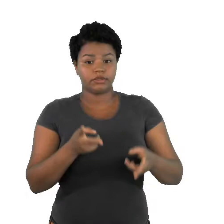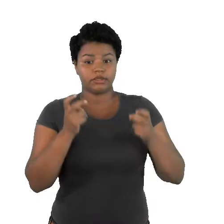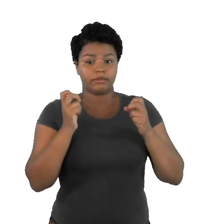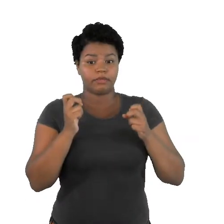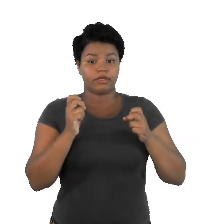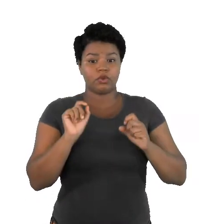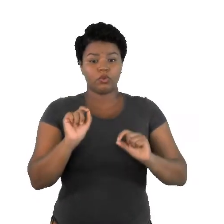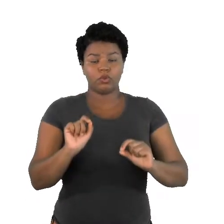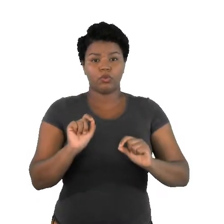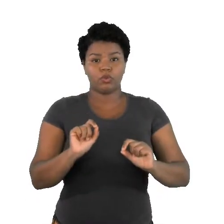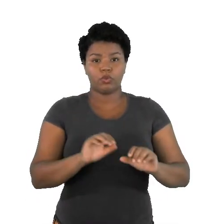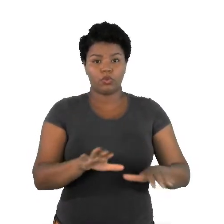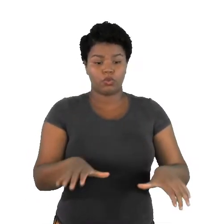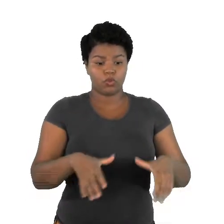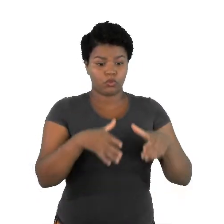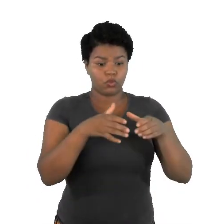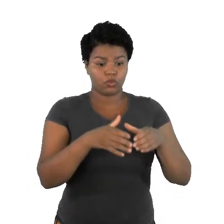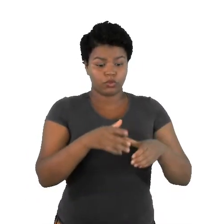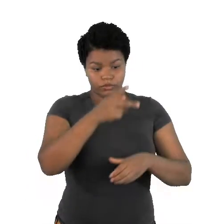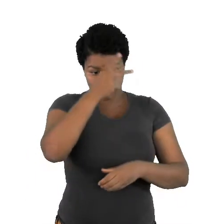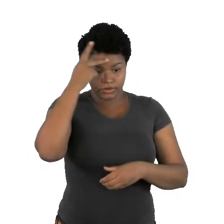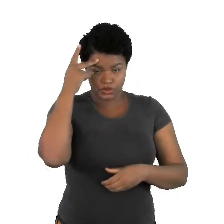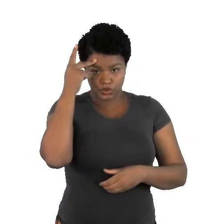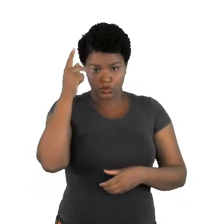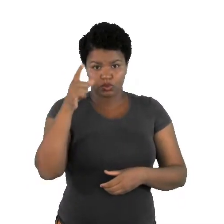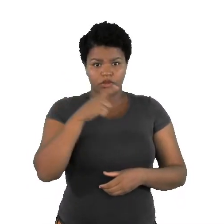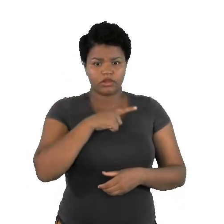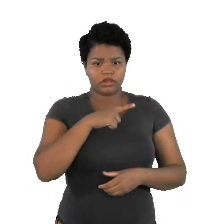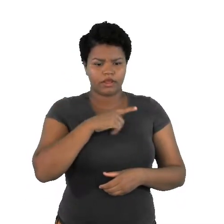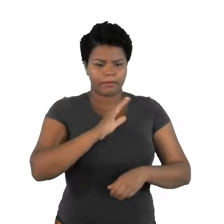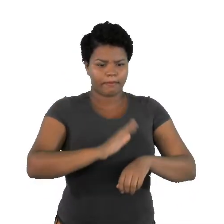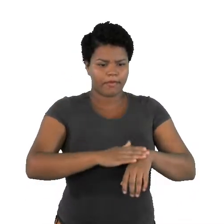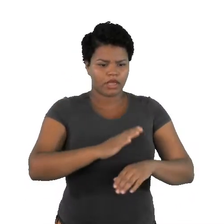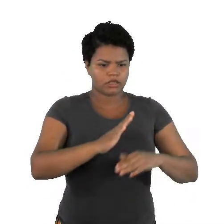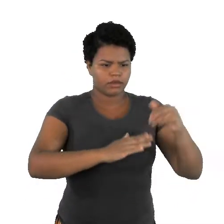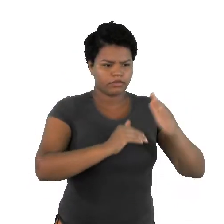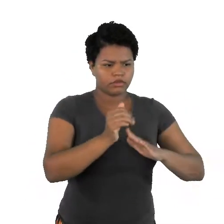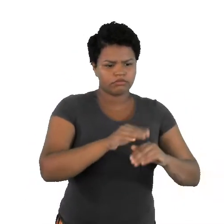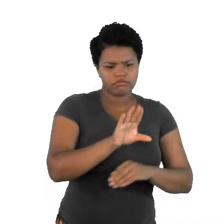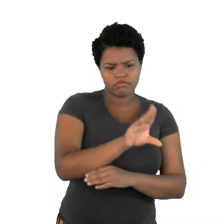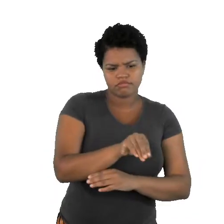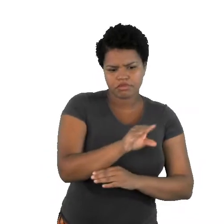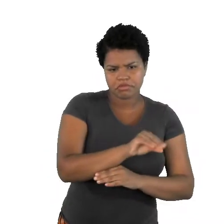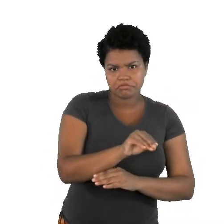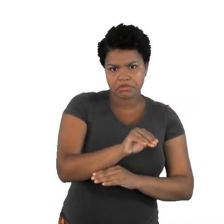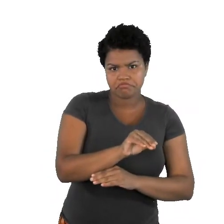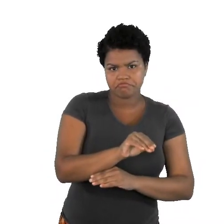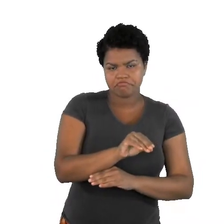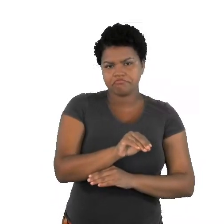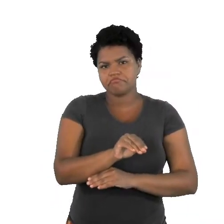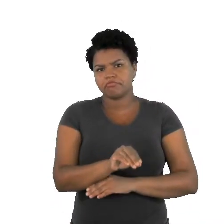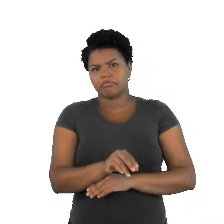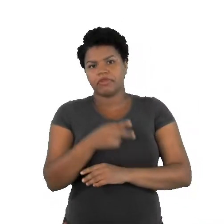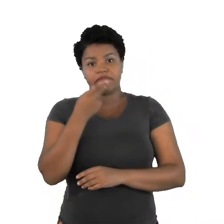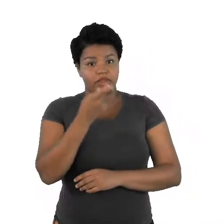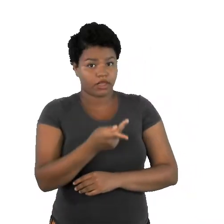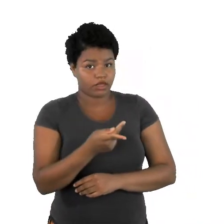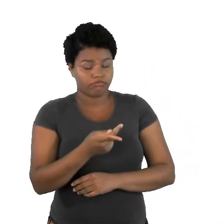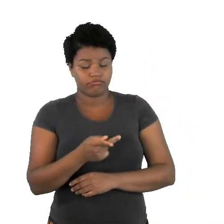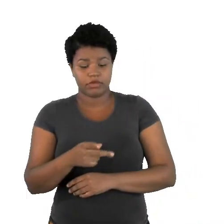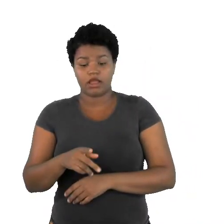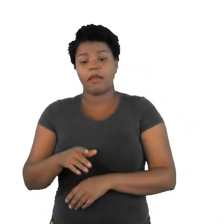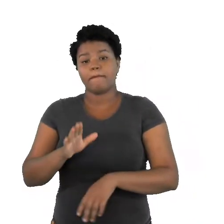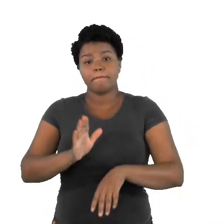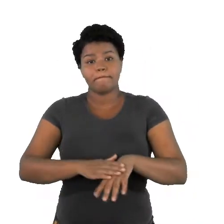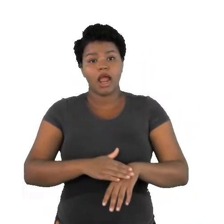perceber que um grupo de pessoas tem mais habilidades para falar, tem mais habilidades para se